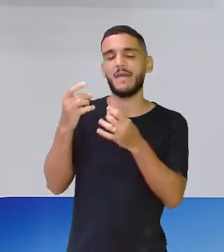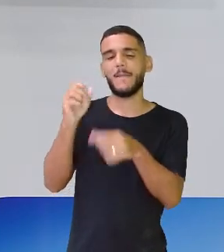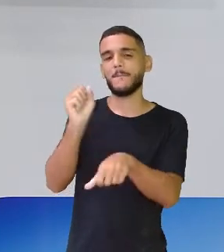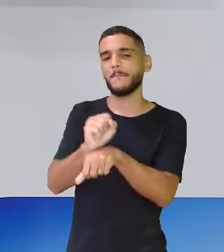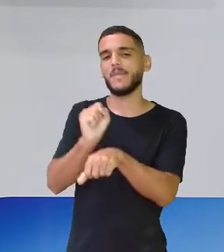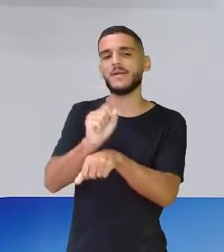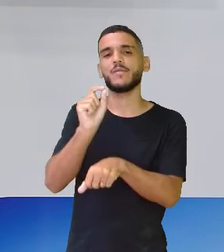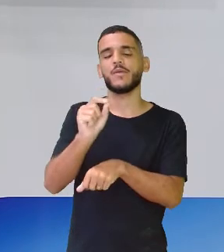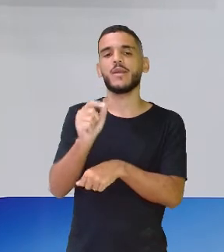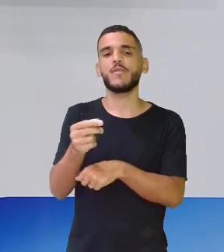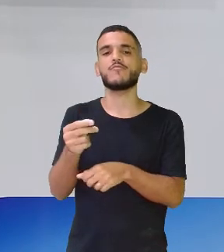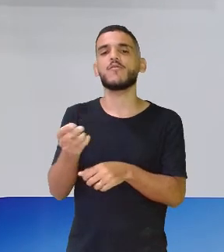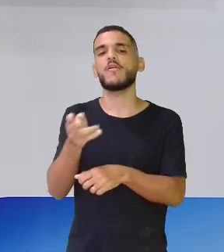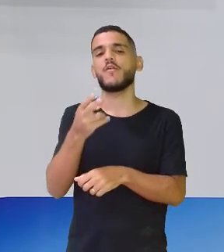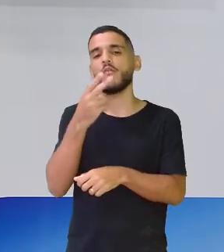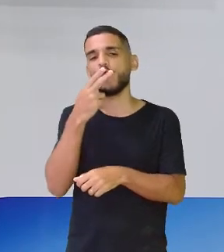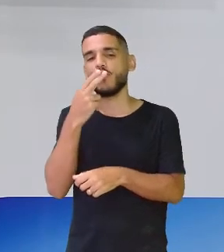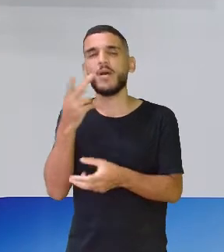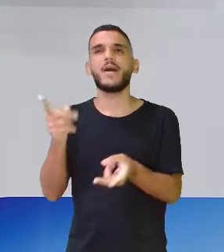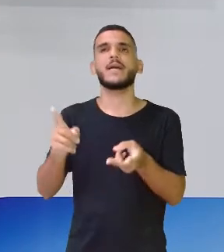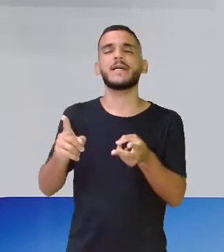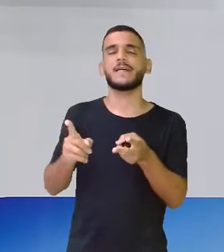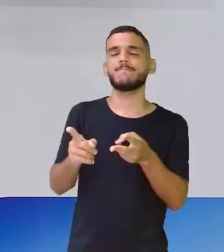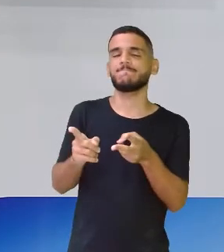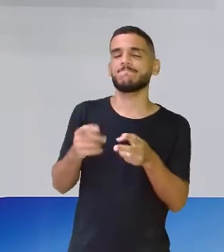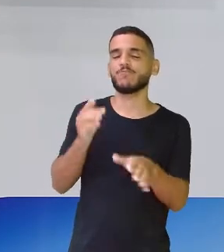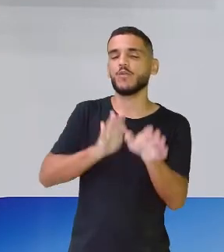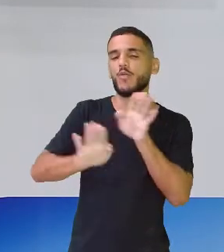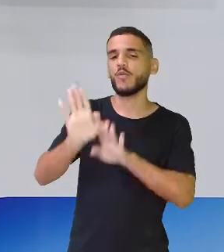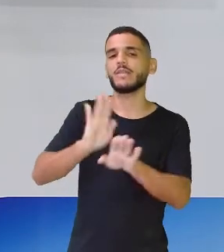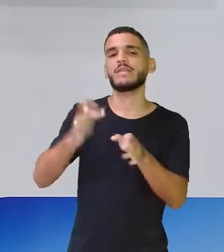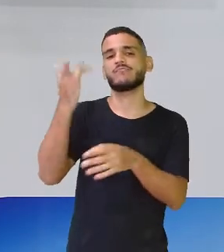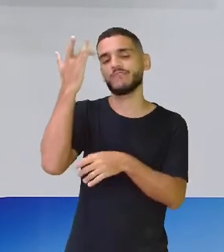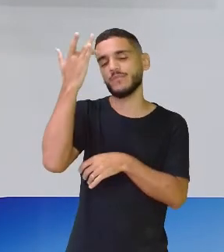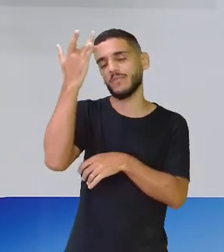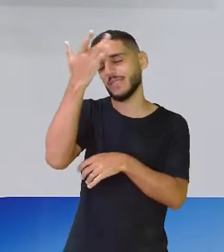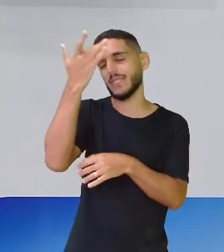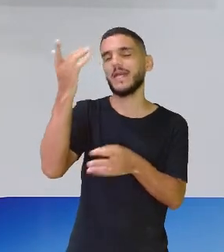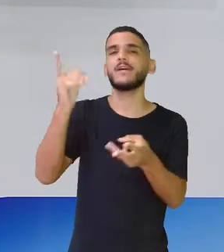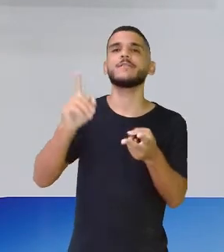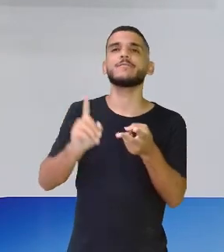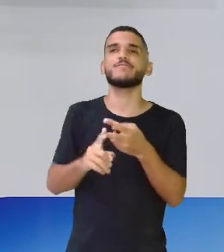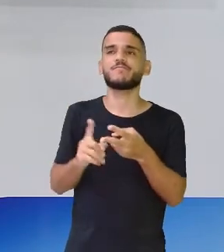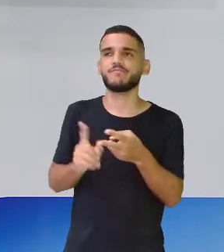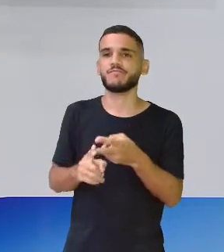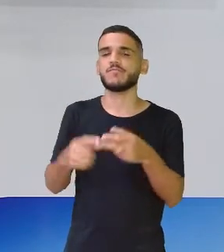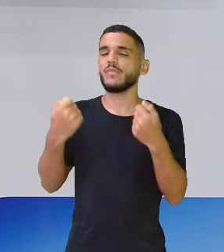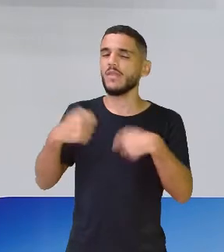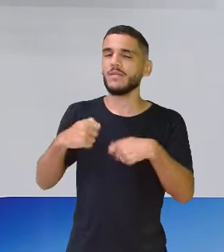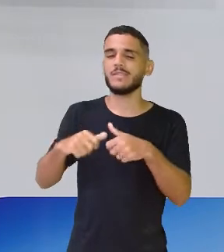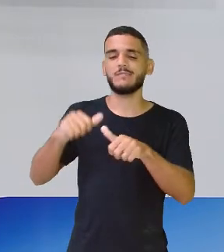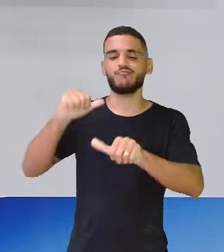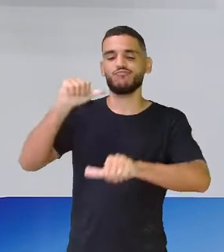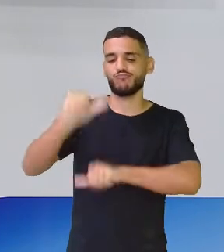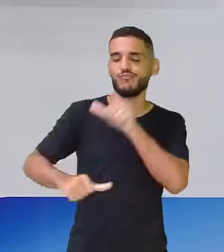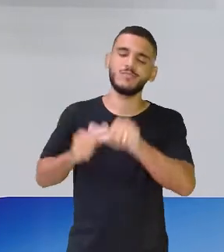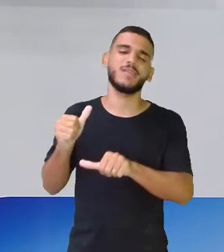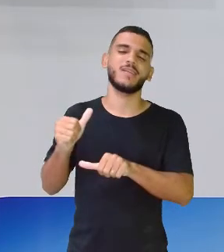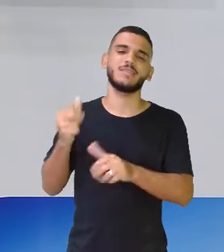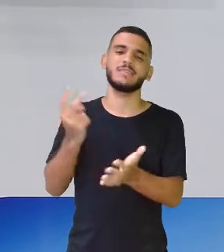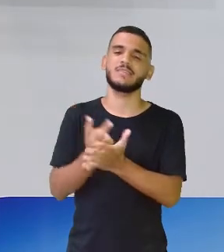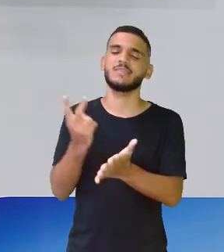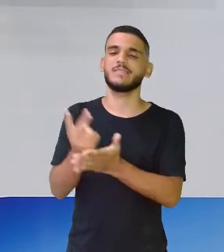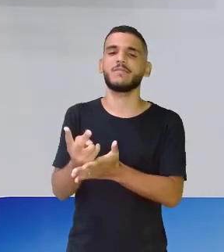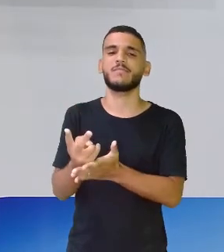Tenha cuidados com sua saúde emocional, sua saúde mental. A gente tem que ter essa mudança, uma mudança mesmo, do modo de